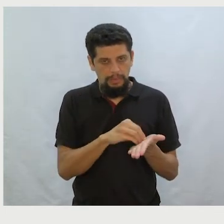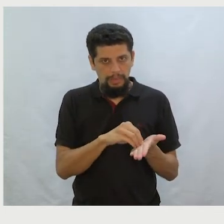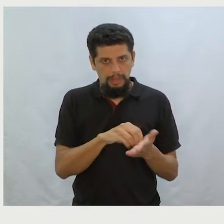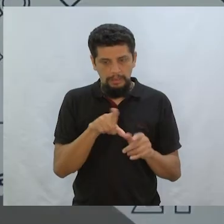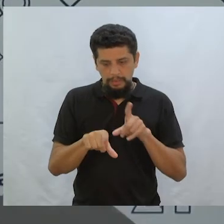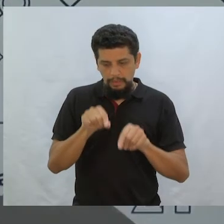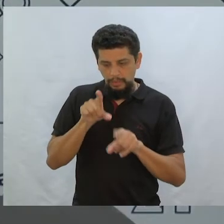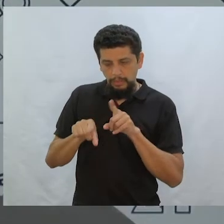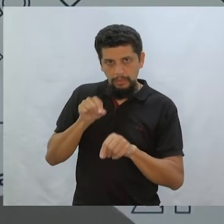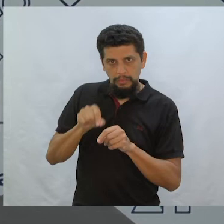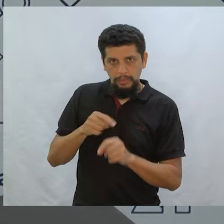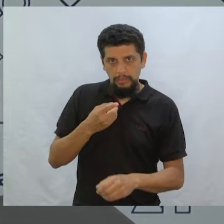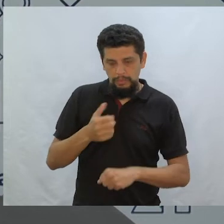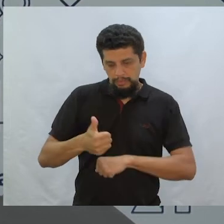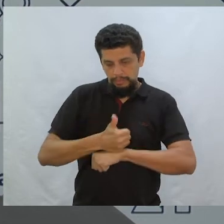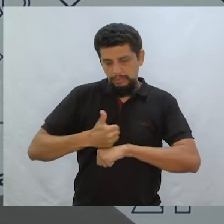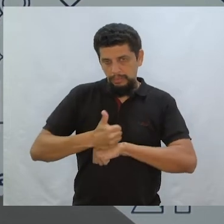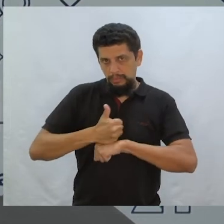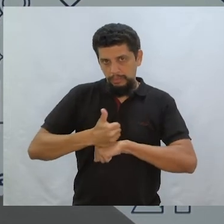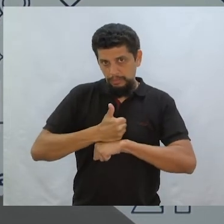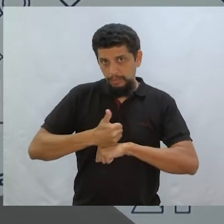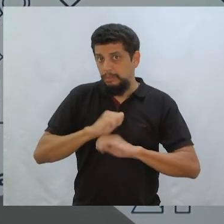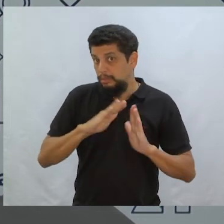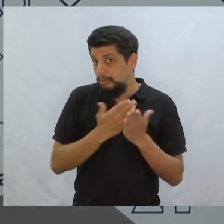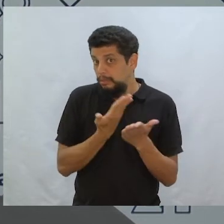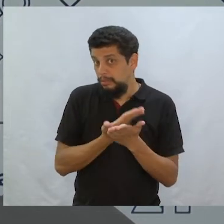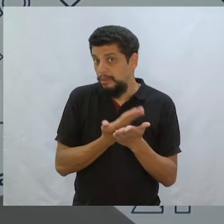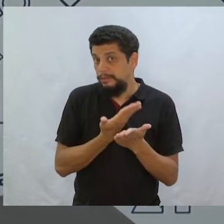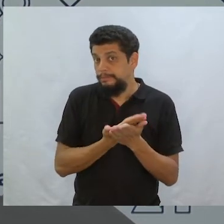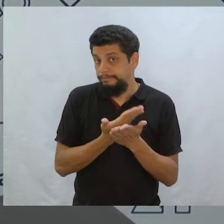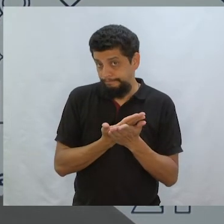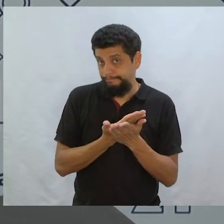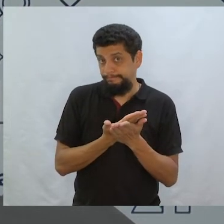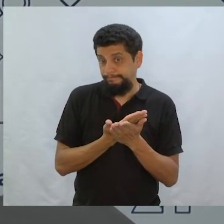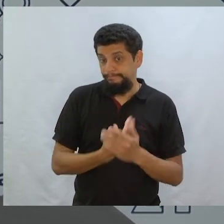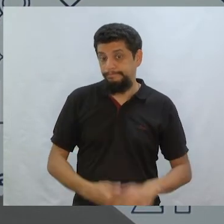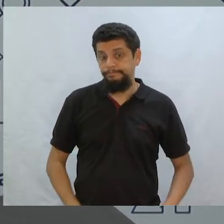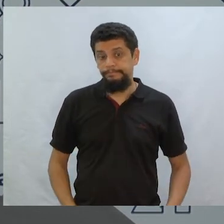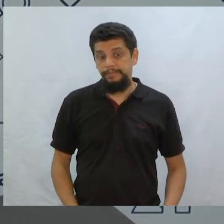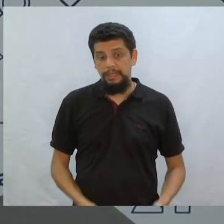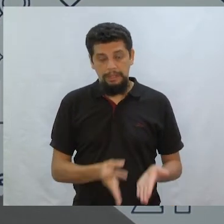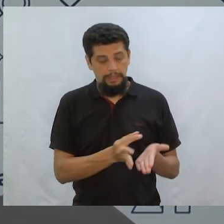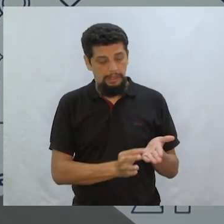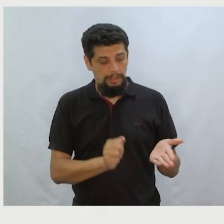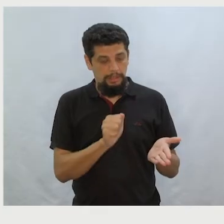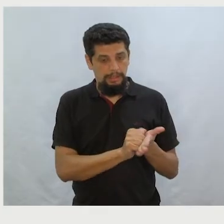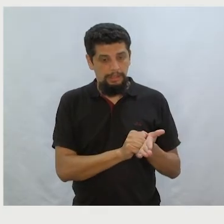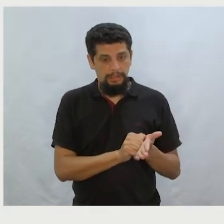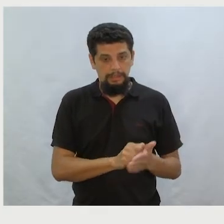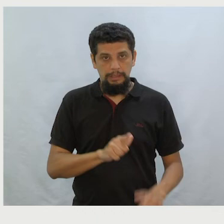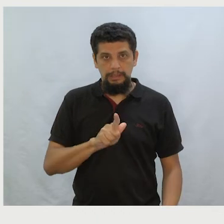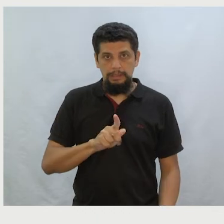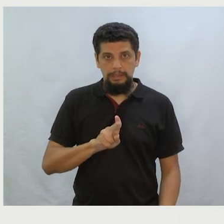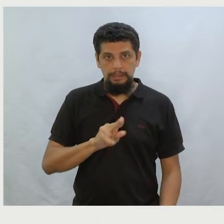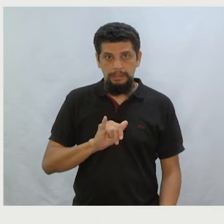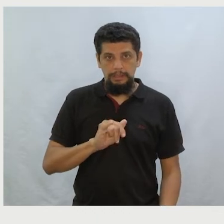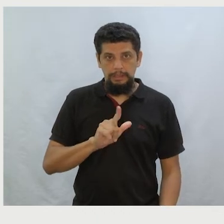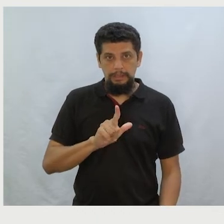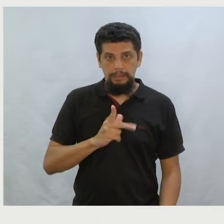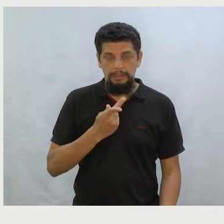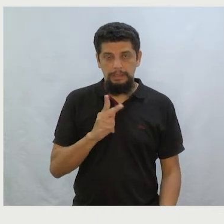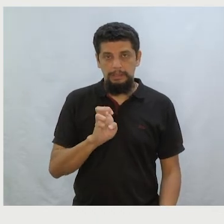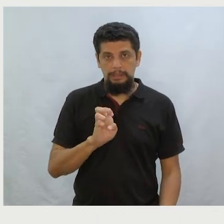aí em uma das opções o diretor da Escola Assinado Guilherme Pontes